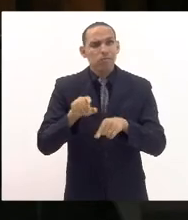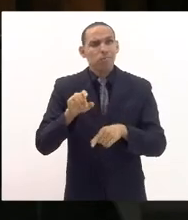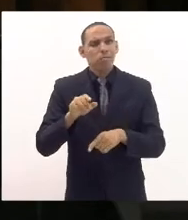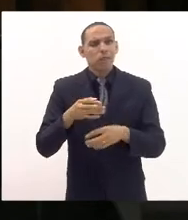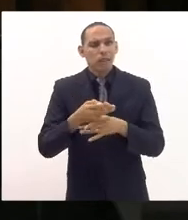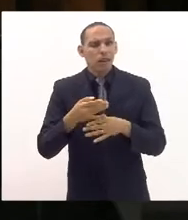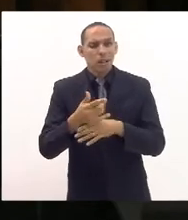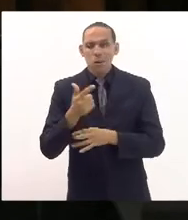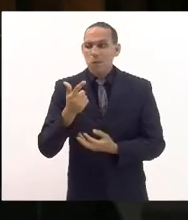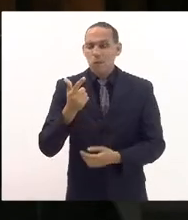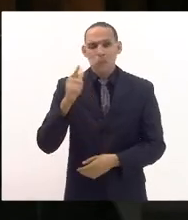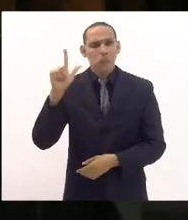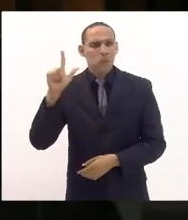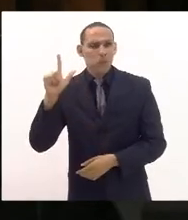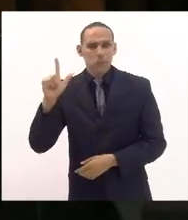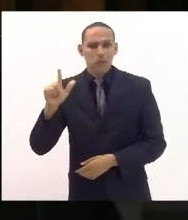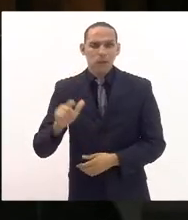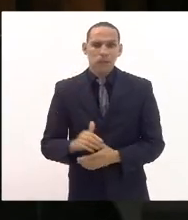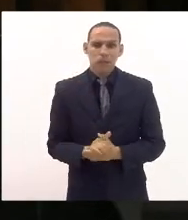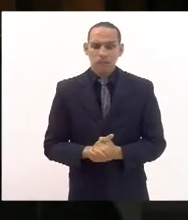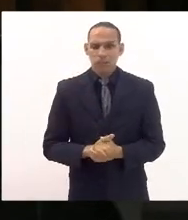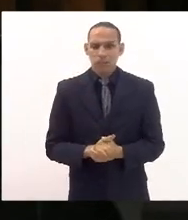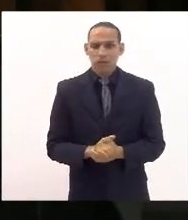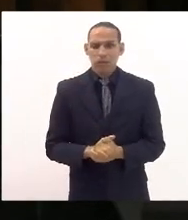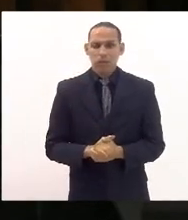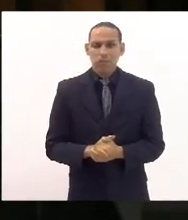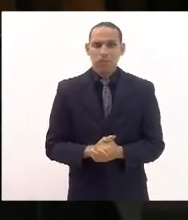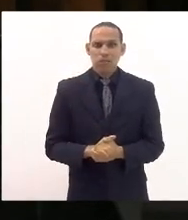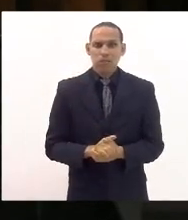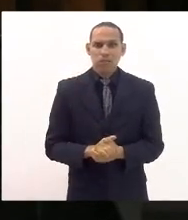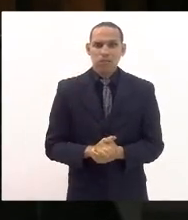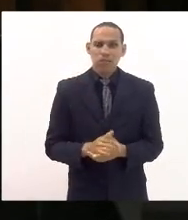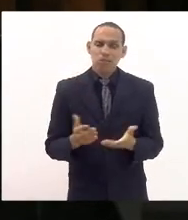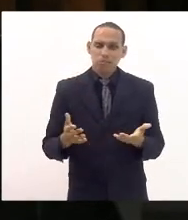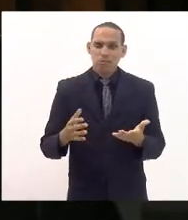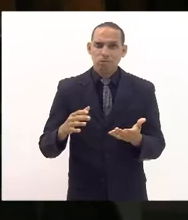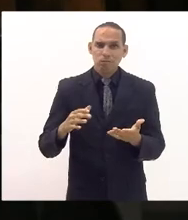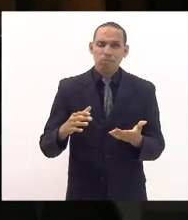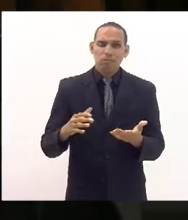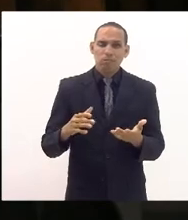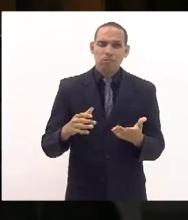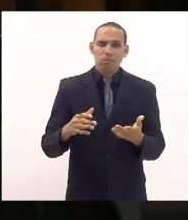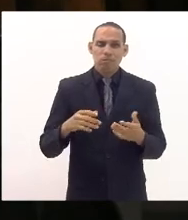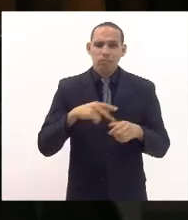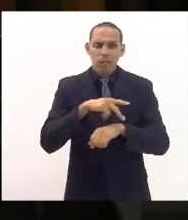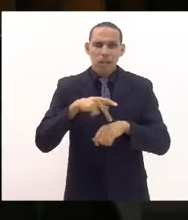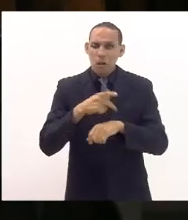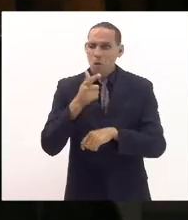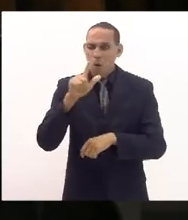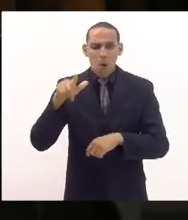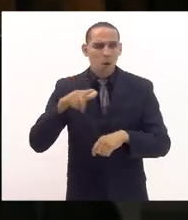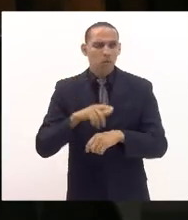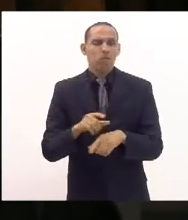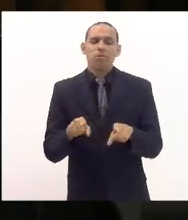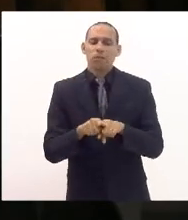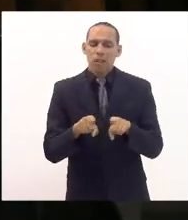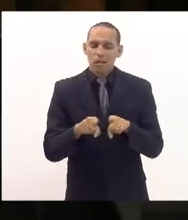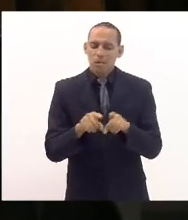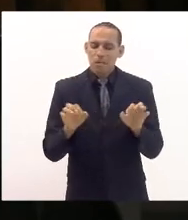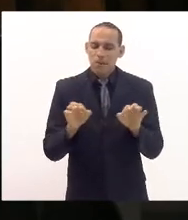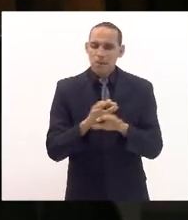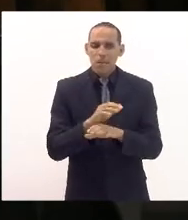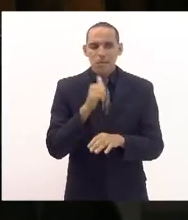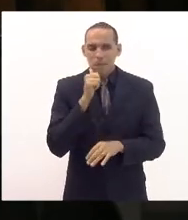dá delas e englobando diversas outras Nações e pra encerrar senhora